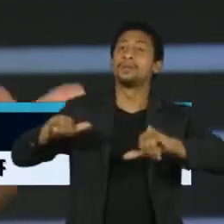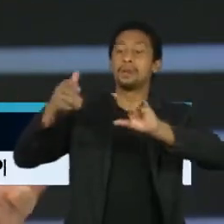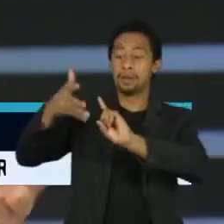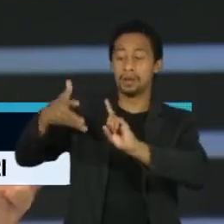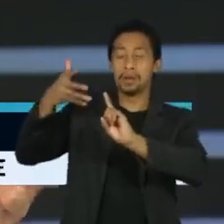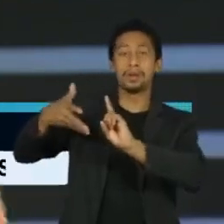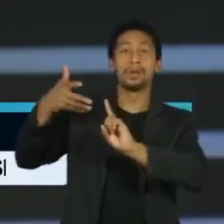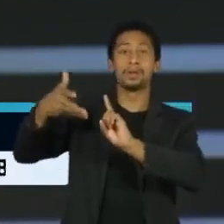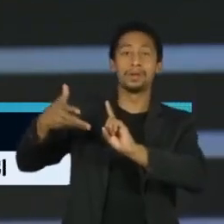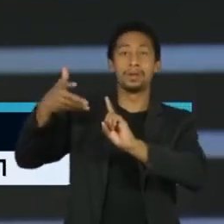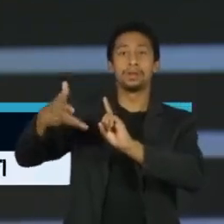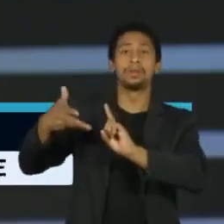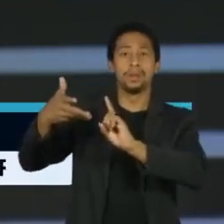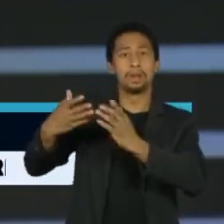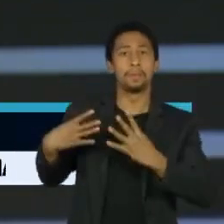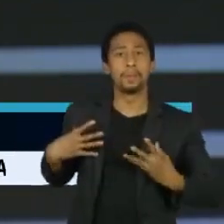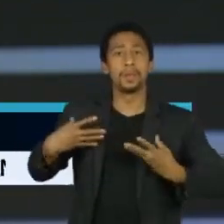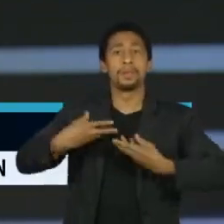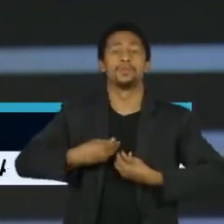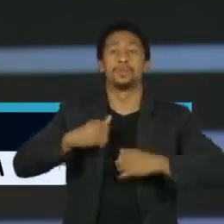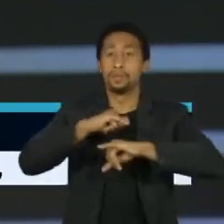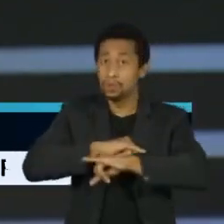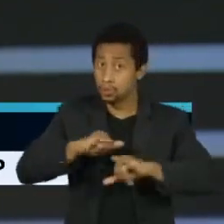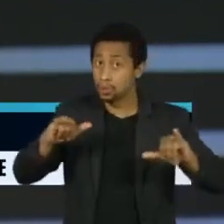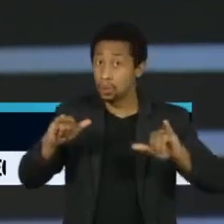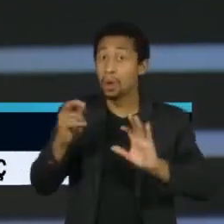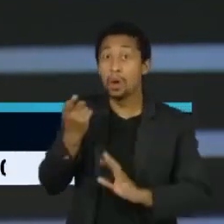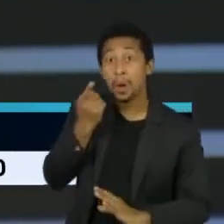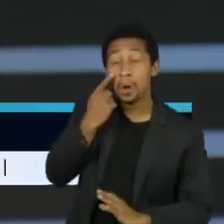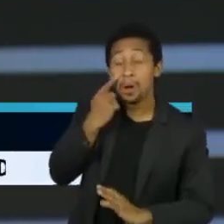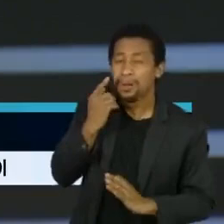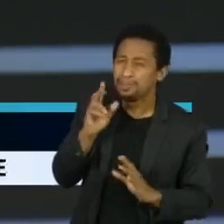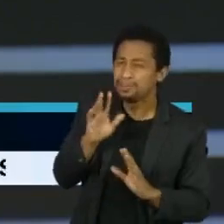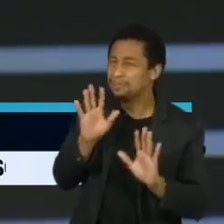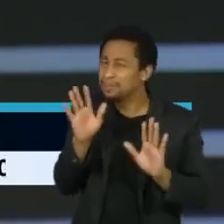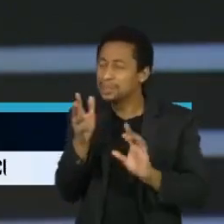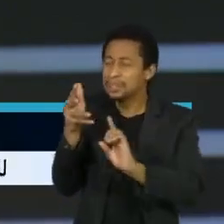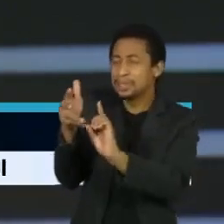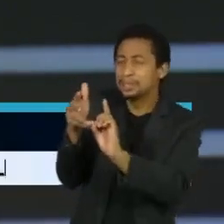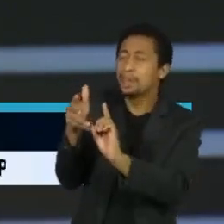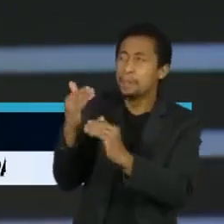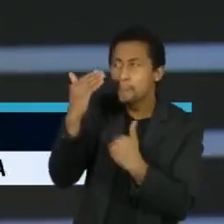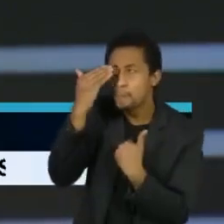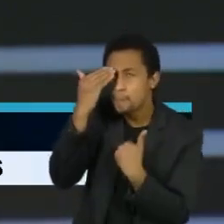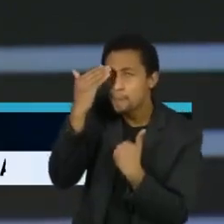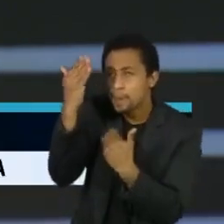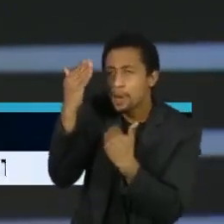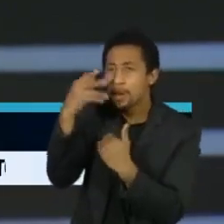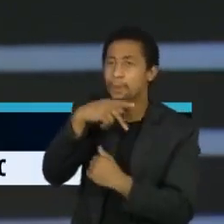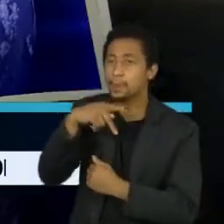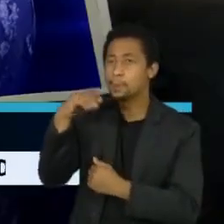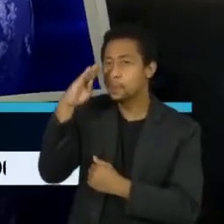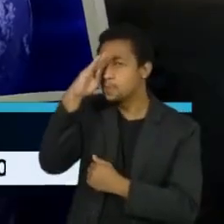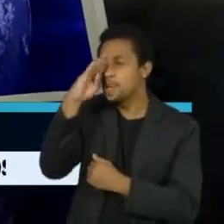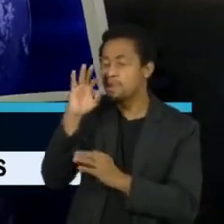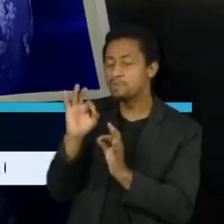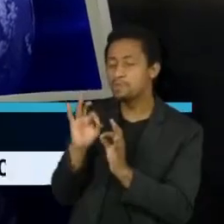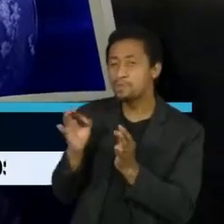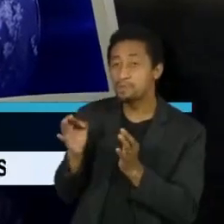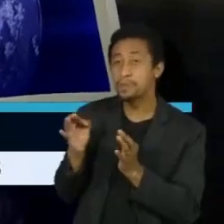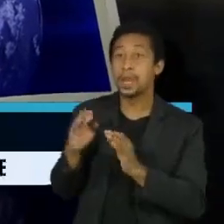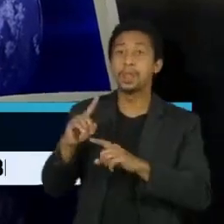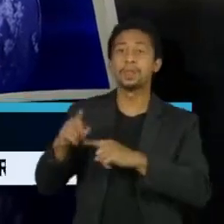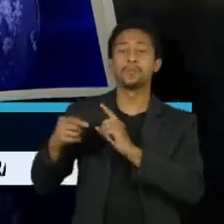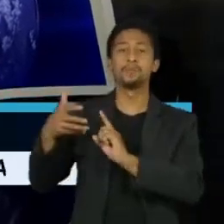discurso dele já como ministro, ele deixou bem claro, né? Você vê, ele dedicou uma frasezinha ao presidente, um pouco tímida, um pouco seca, e